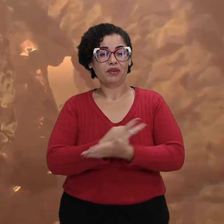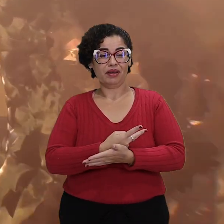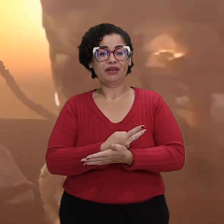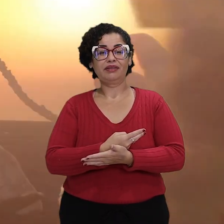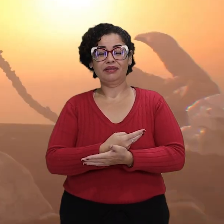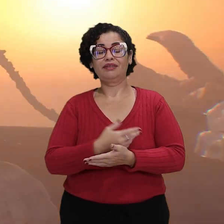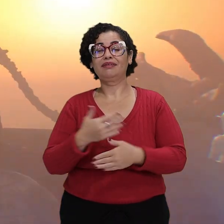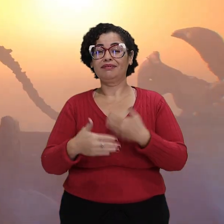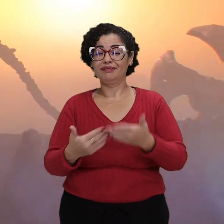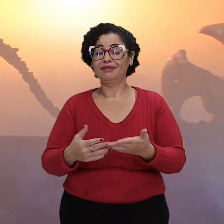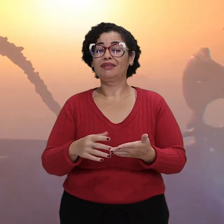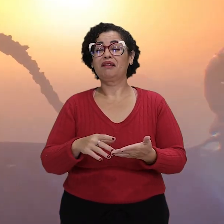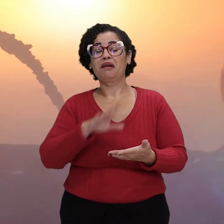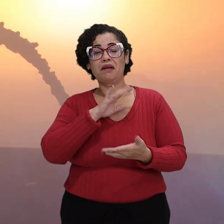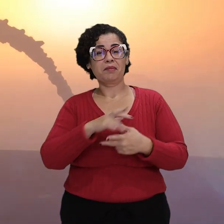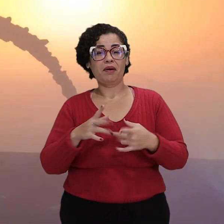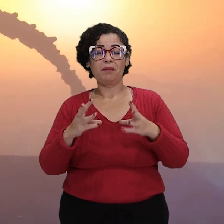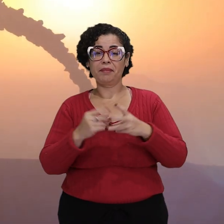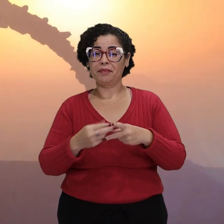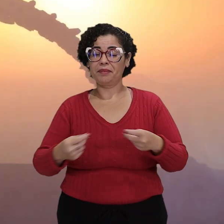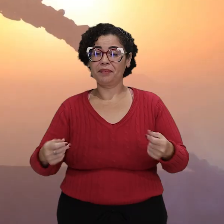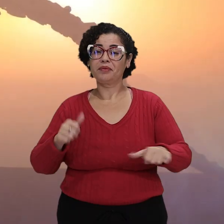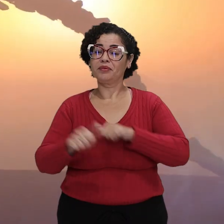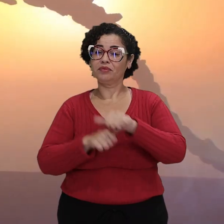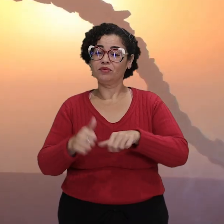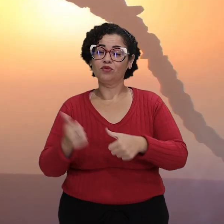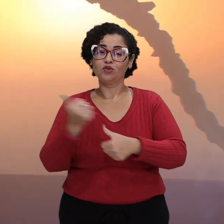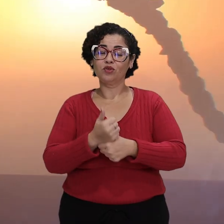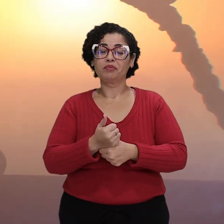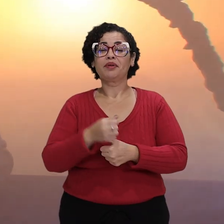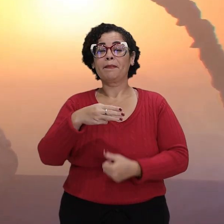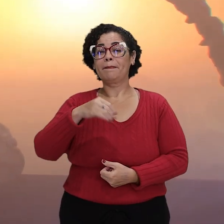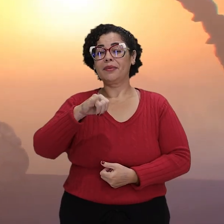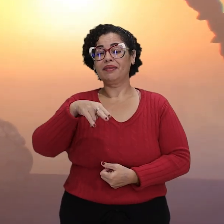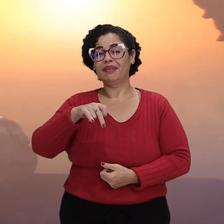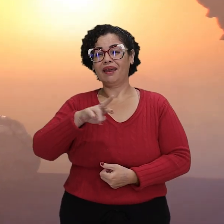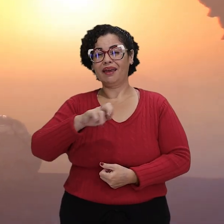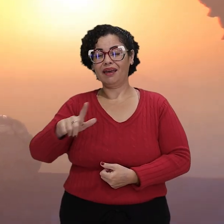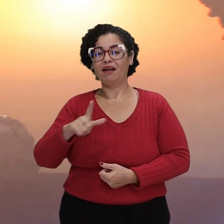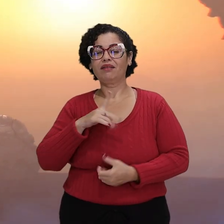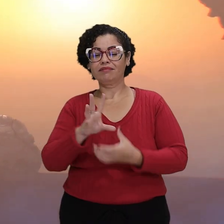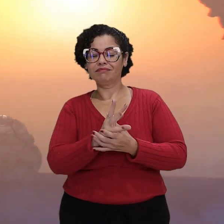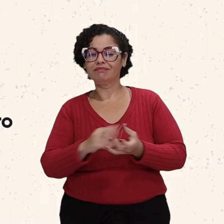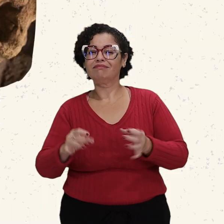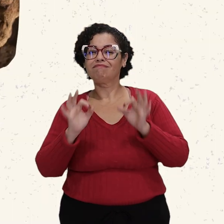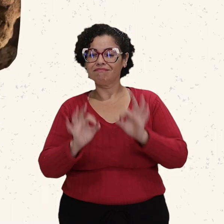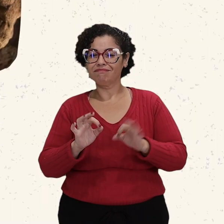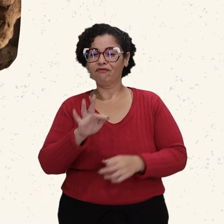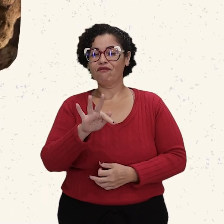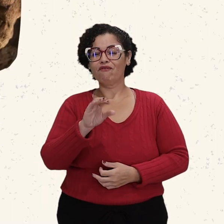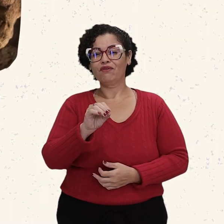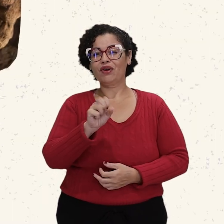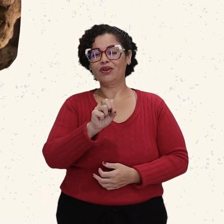matéria orgânica é gradualmente substituída por minerais, formando uma réplica conhecida como